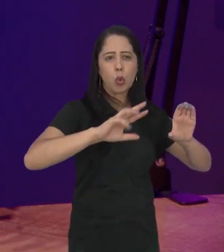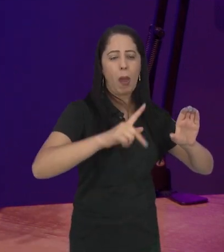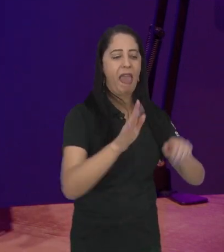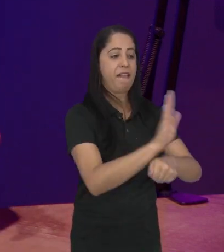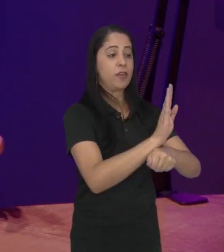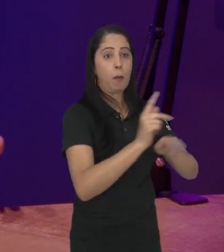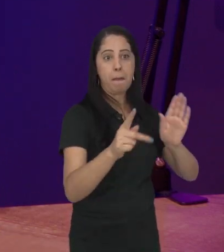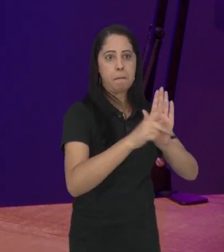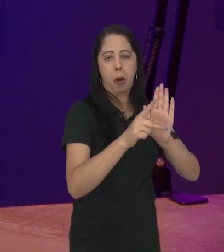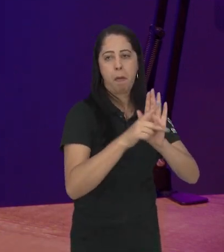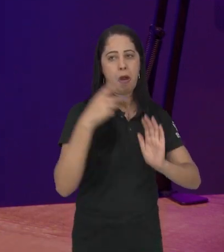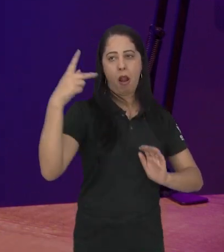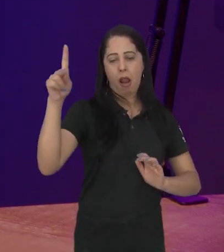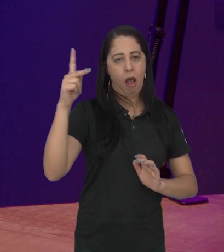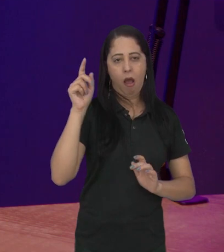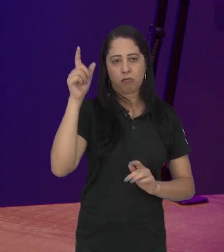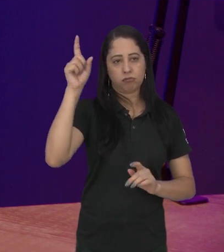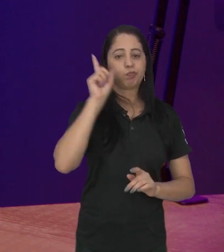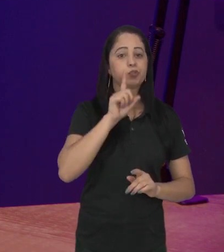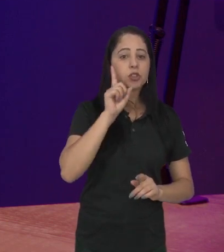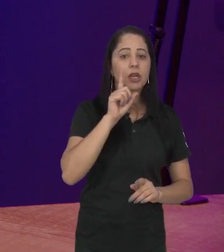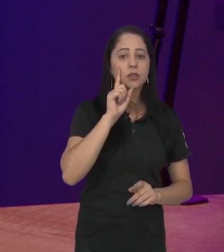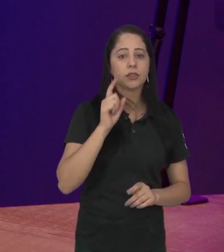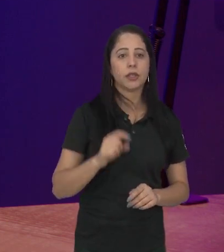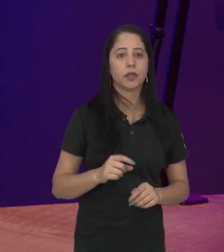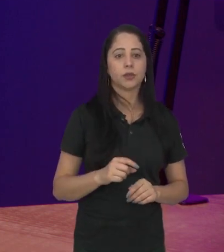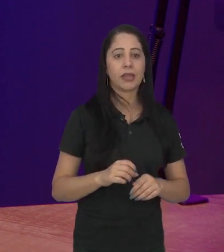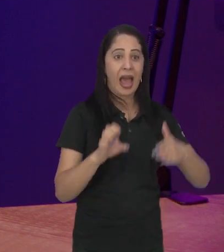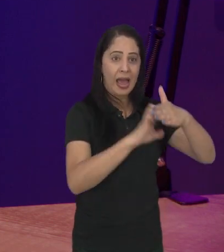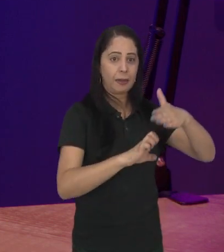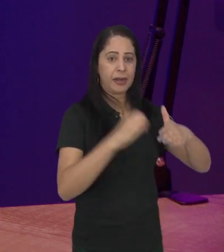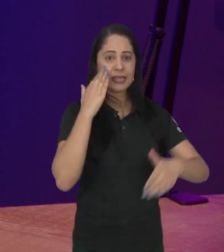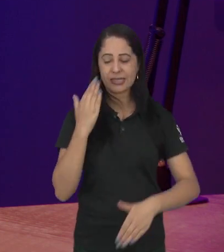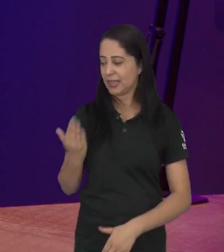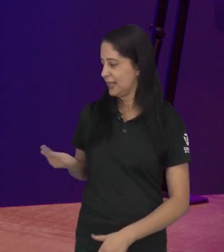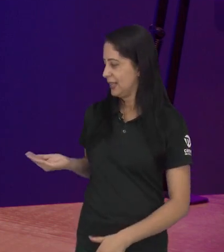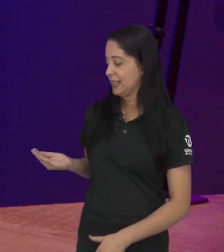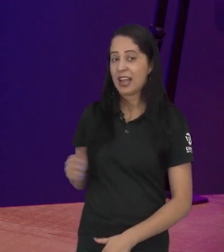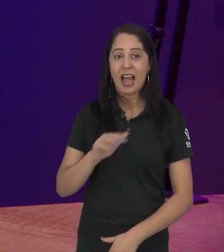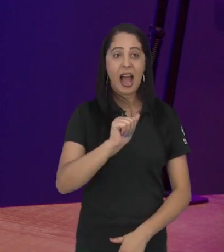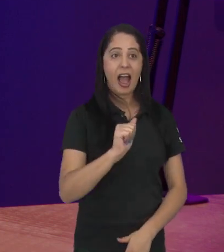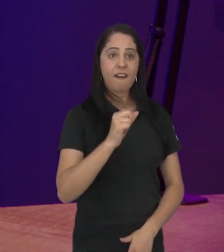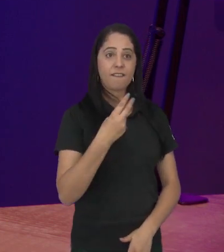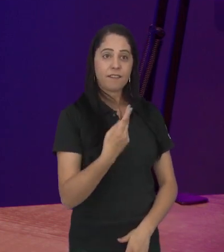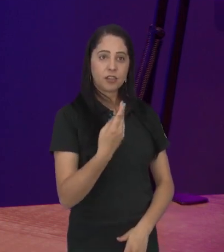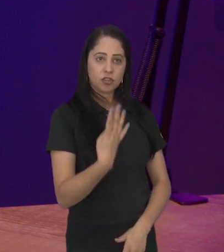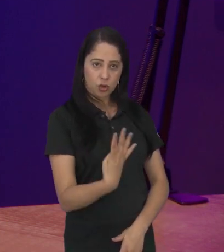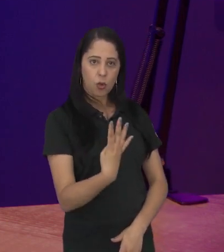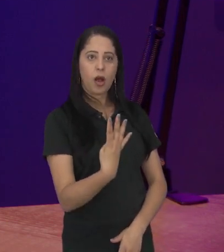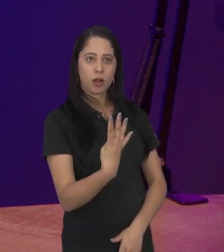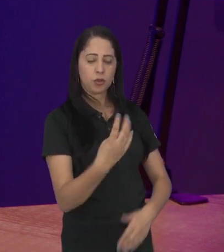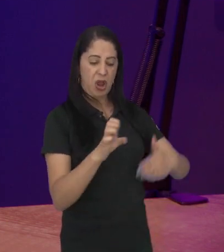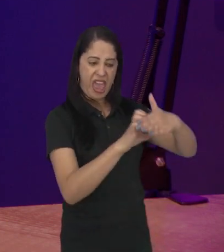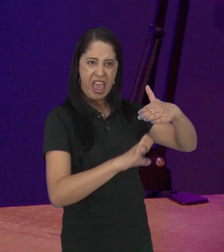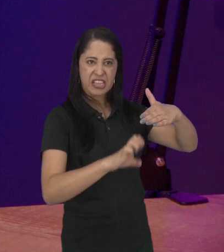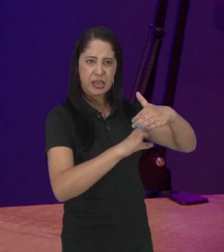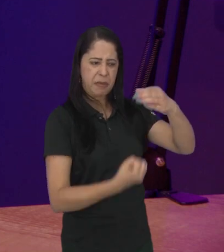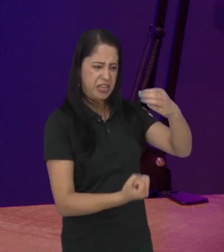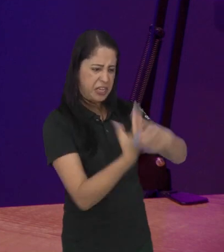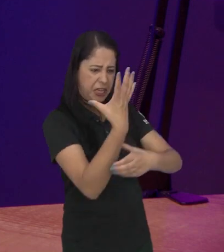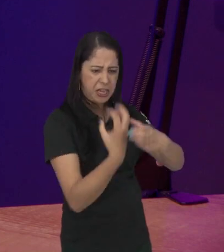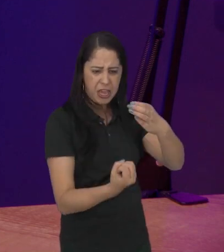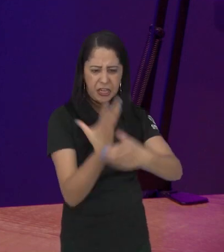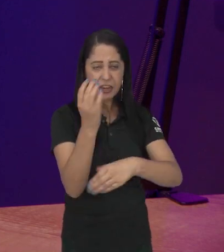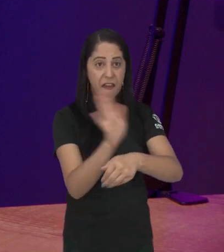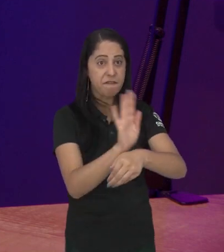um filme de Hollywood, então já é a A24. É uma produtora que já vem chamando bastante